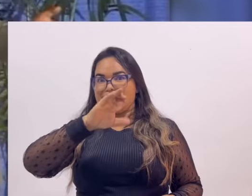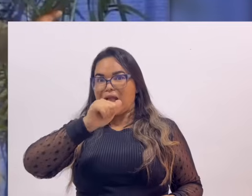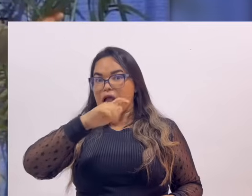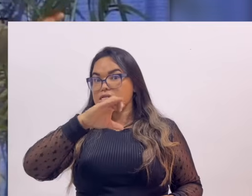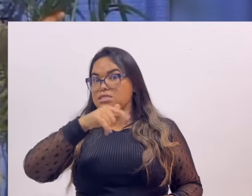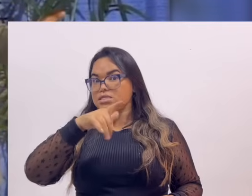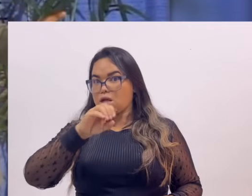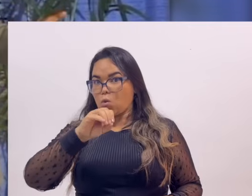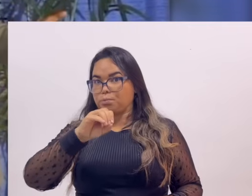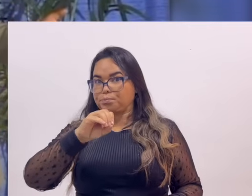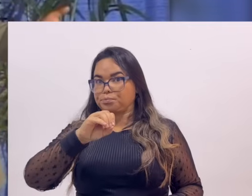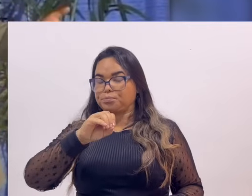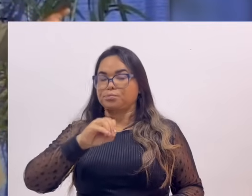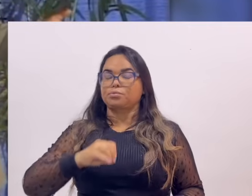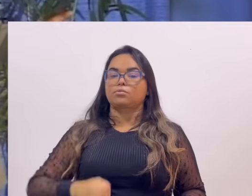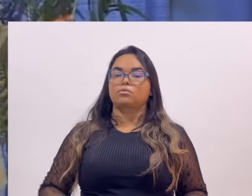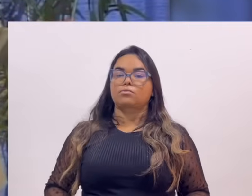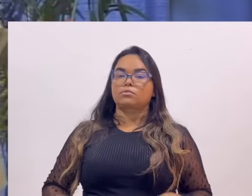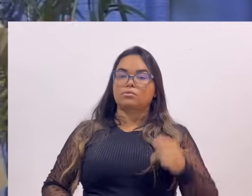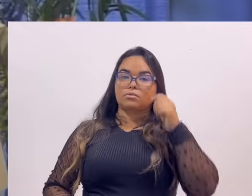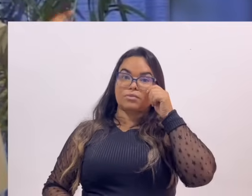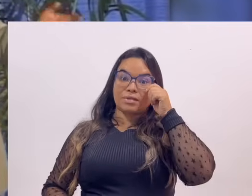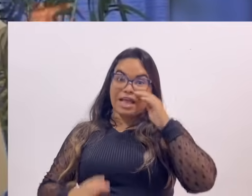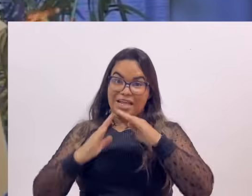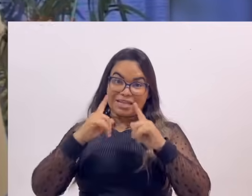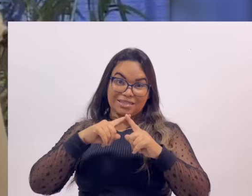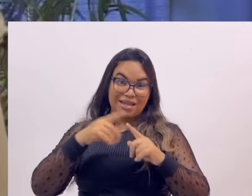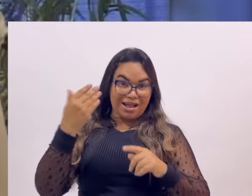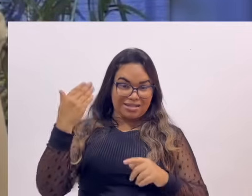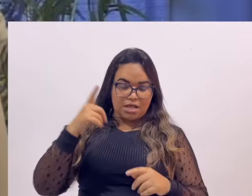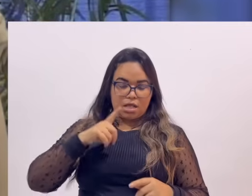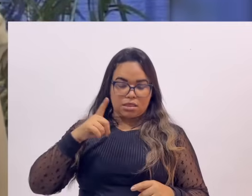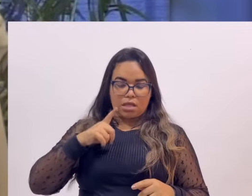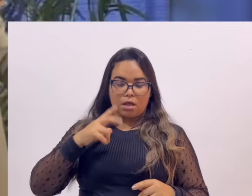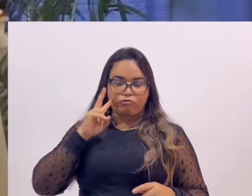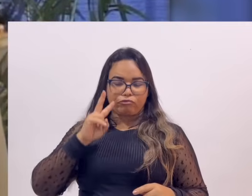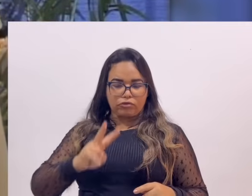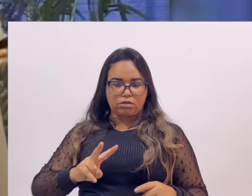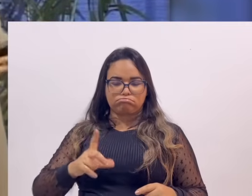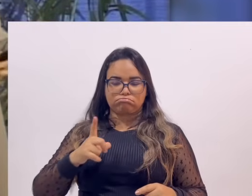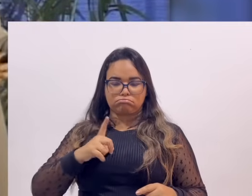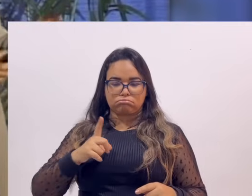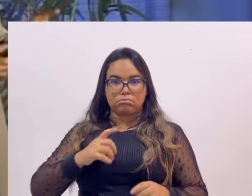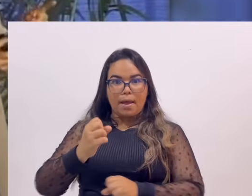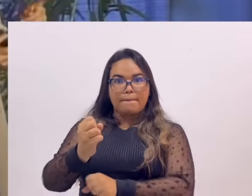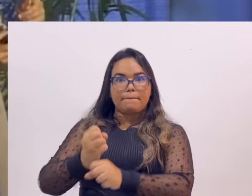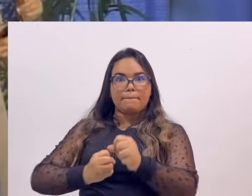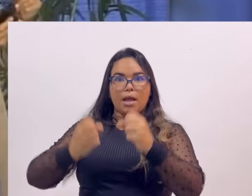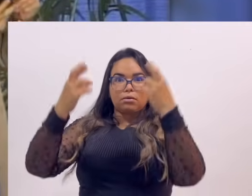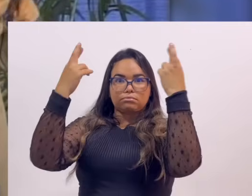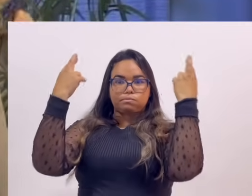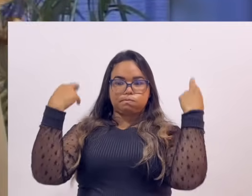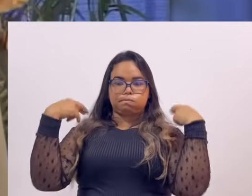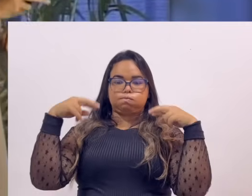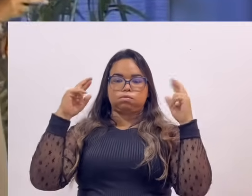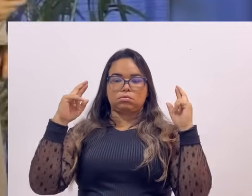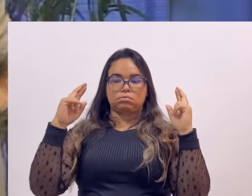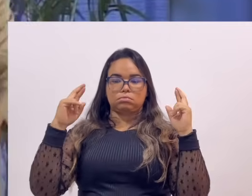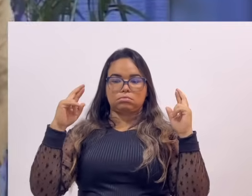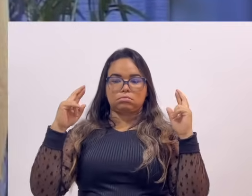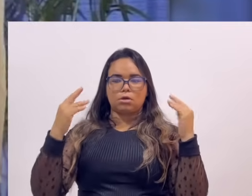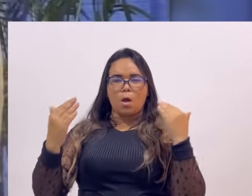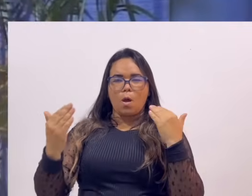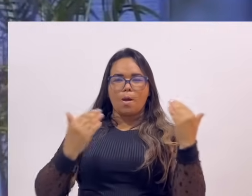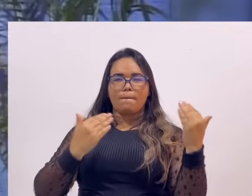e há um cordeiro e você é testemunha do sacrifício do Filho de Deus em símbolo para